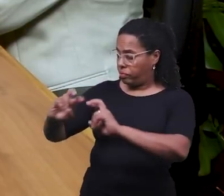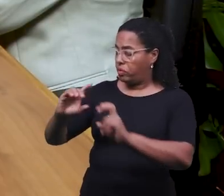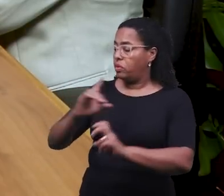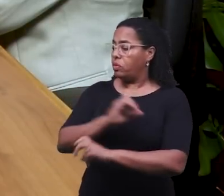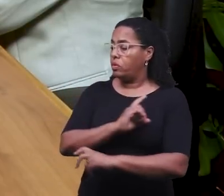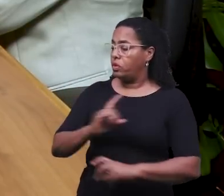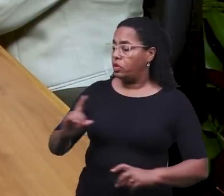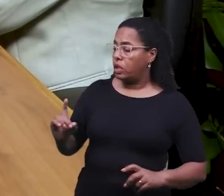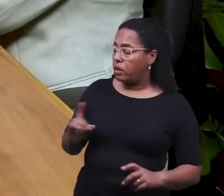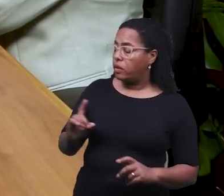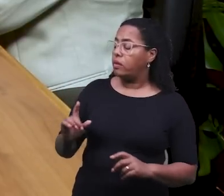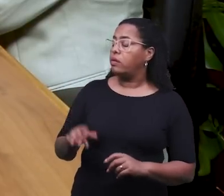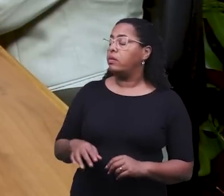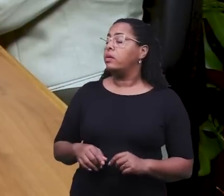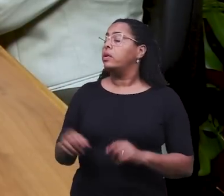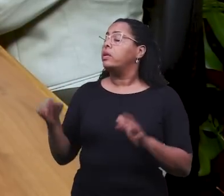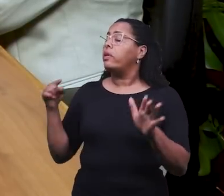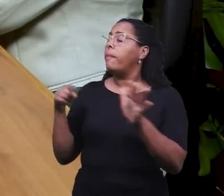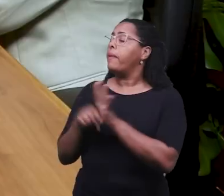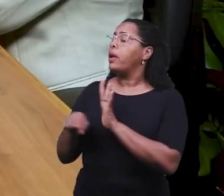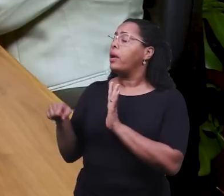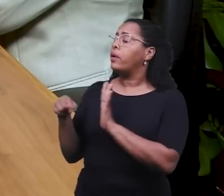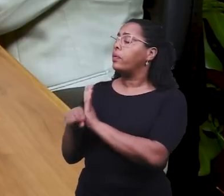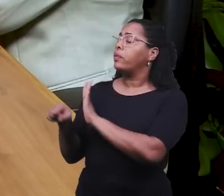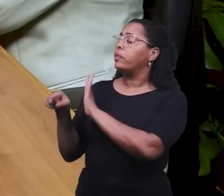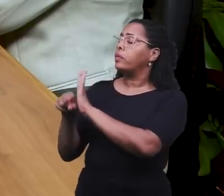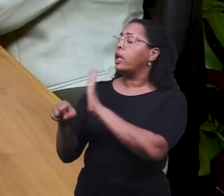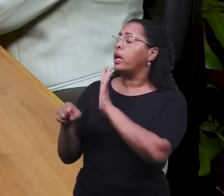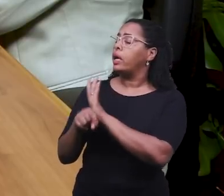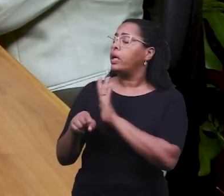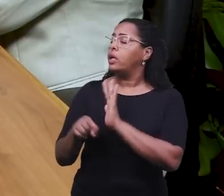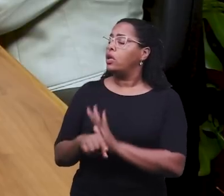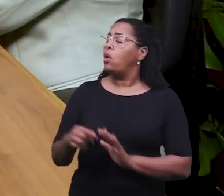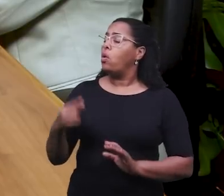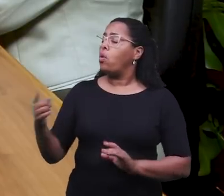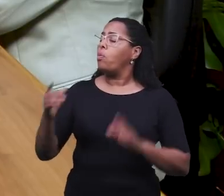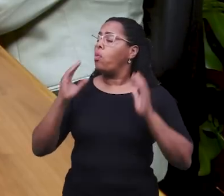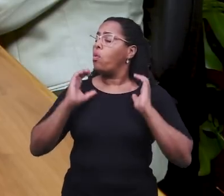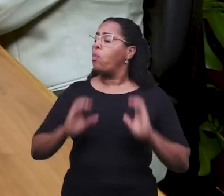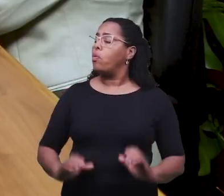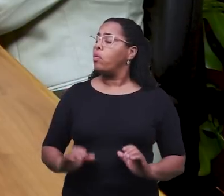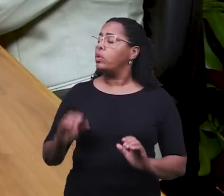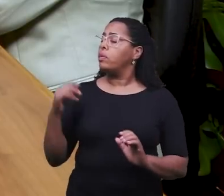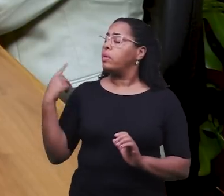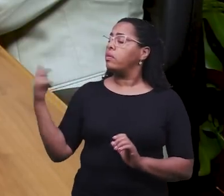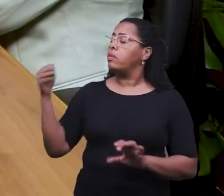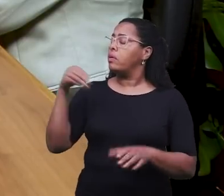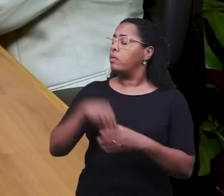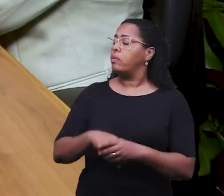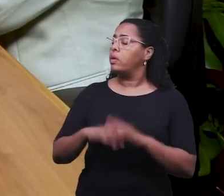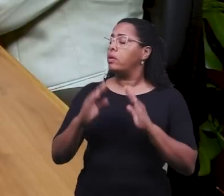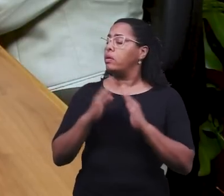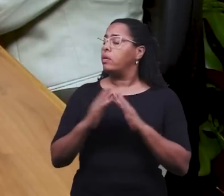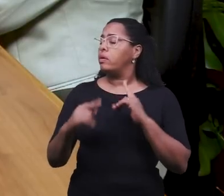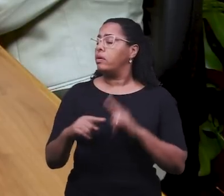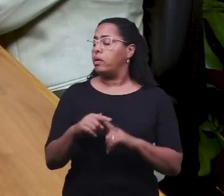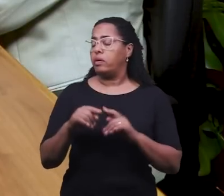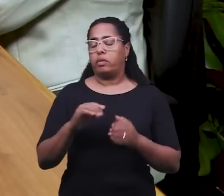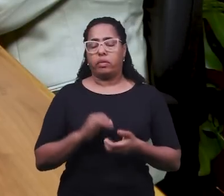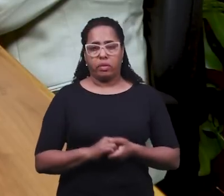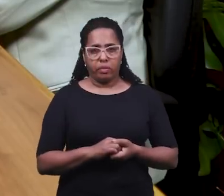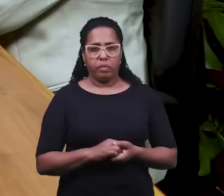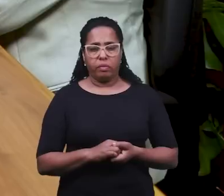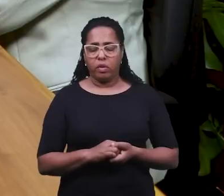diáconos e vai ver com eles qual o posicionamento deles dentro da igreja.